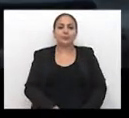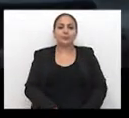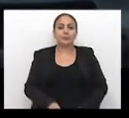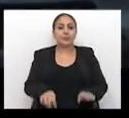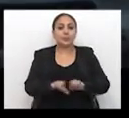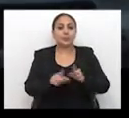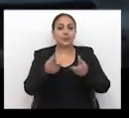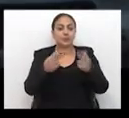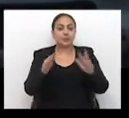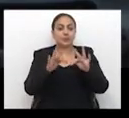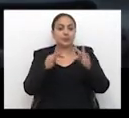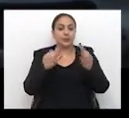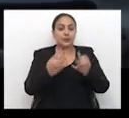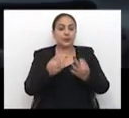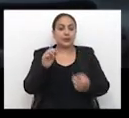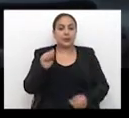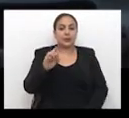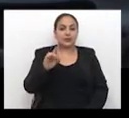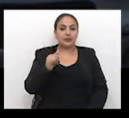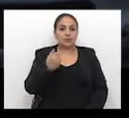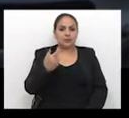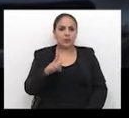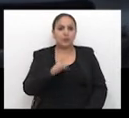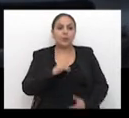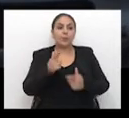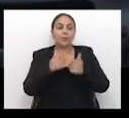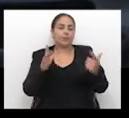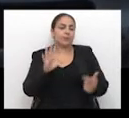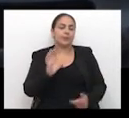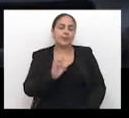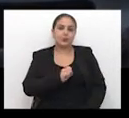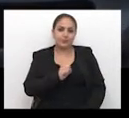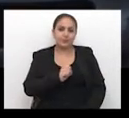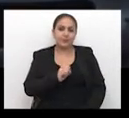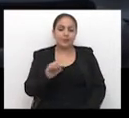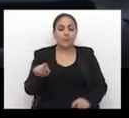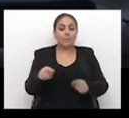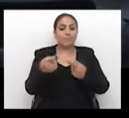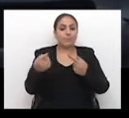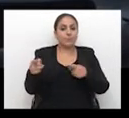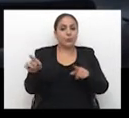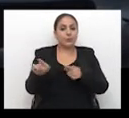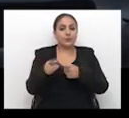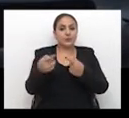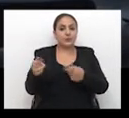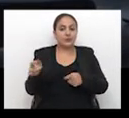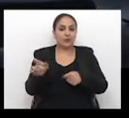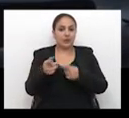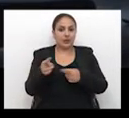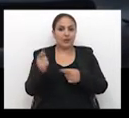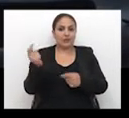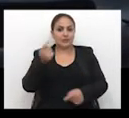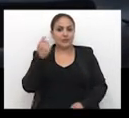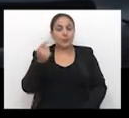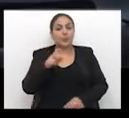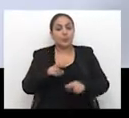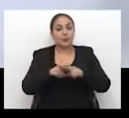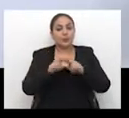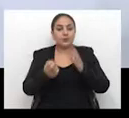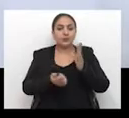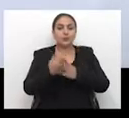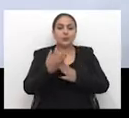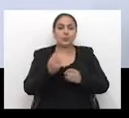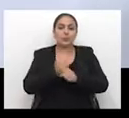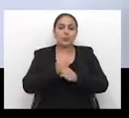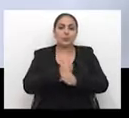acompanham além do negócio da família addams eriney tem outra grande paixão a música nativista como